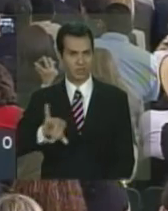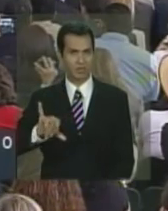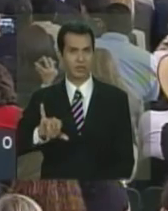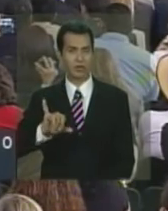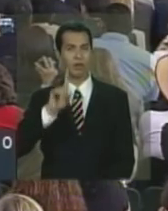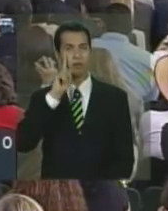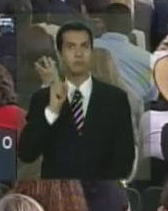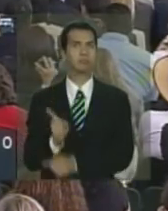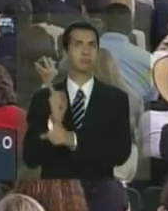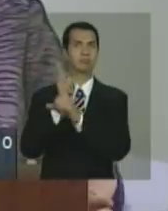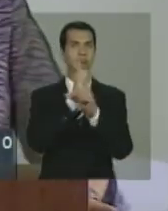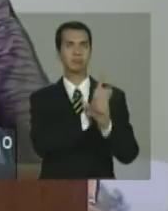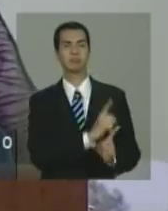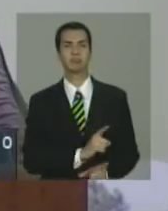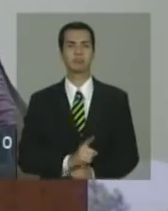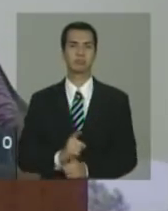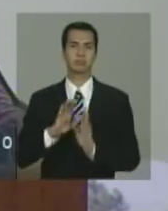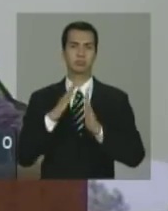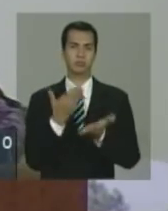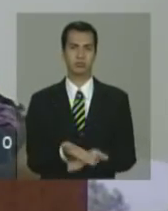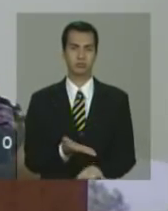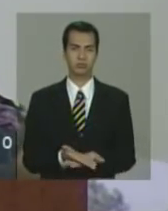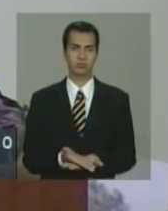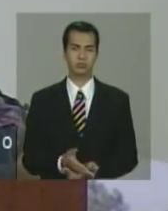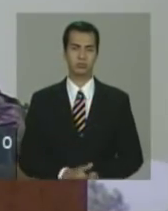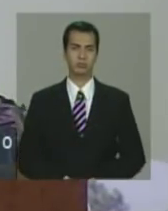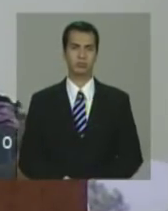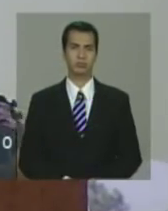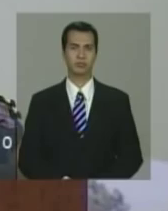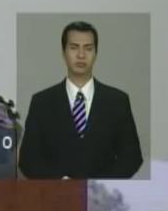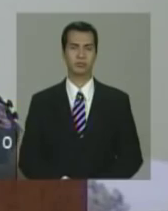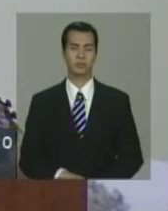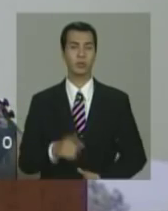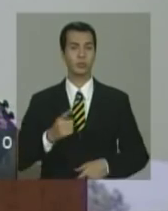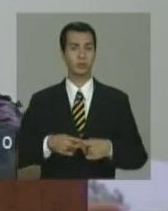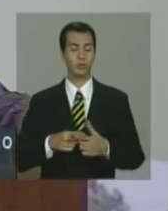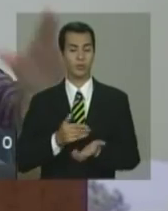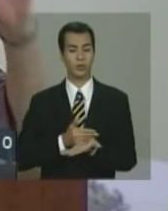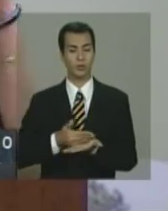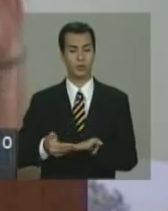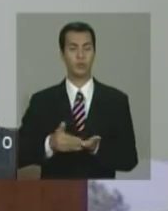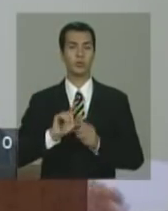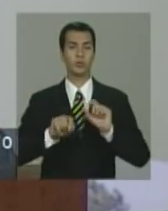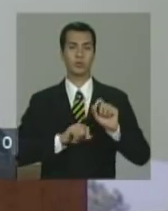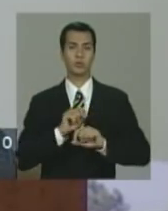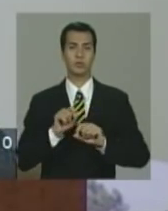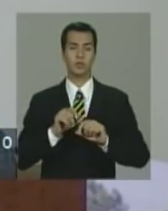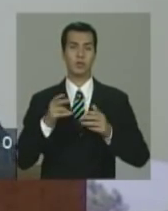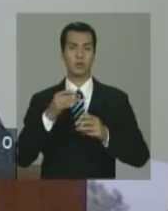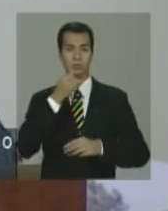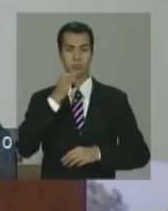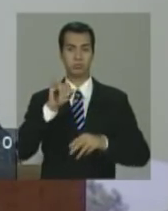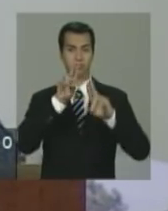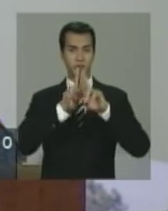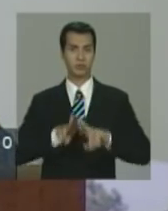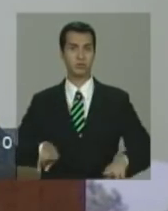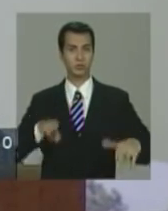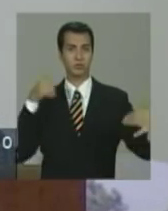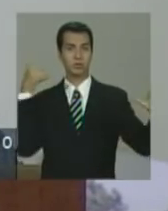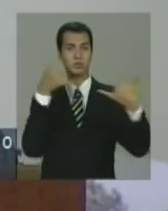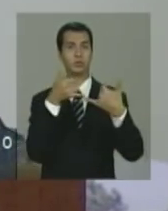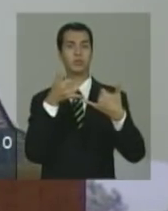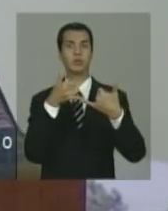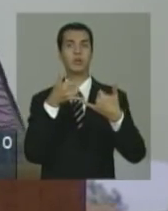facilmente localizadas. Porque, quando você começa a fazer a universalização, a parte final é a parte